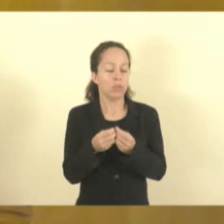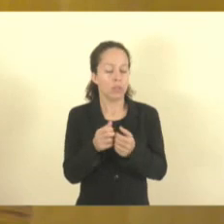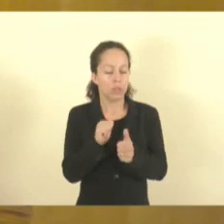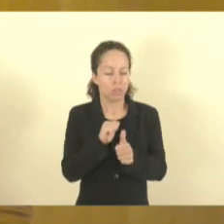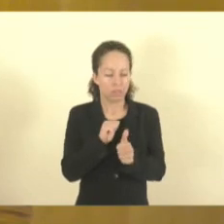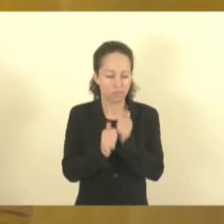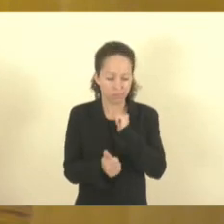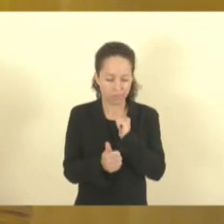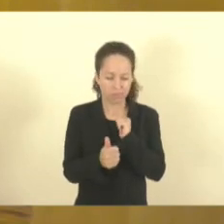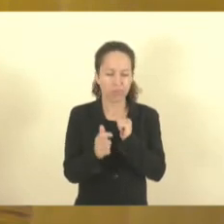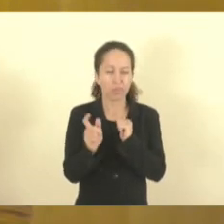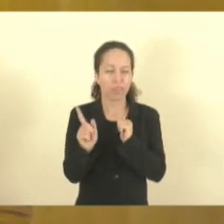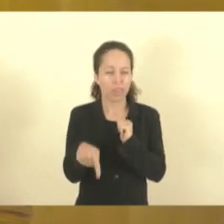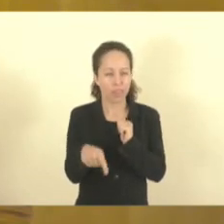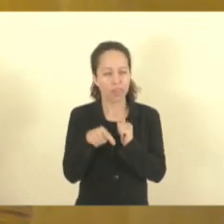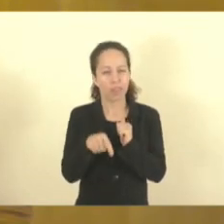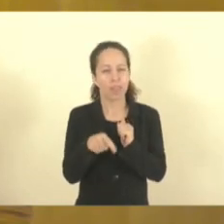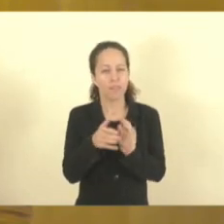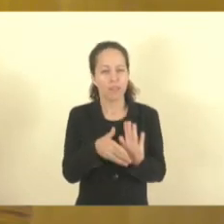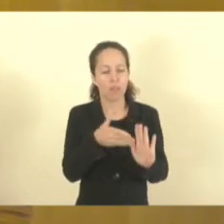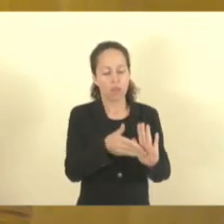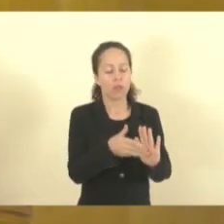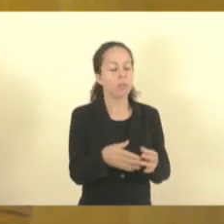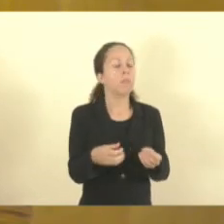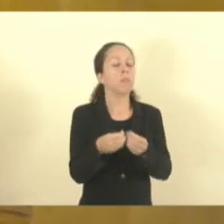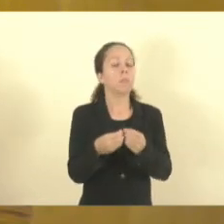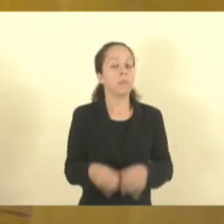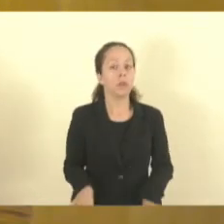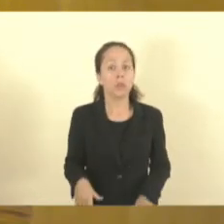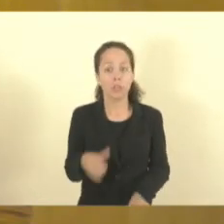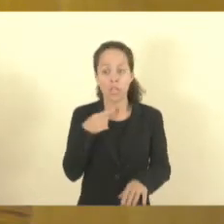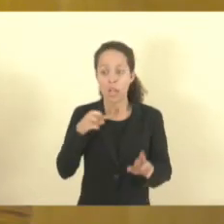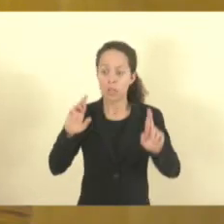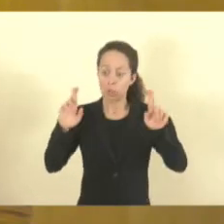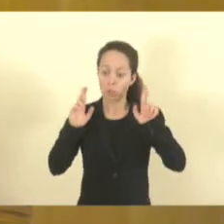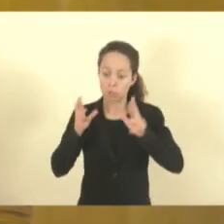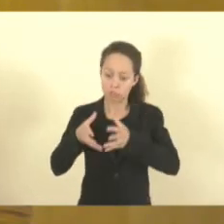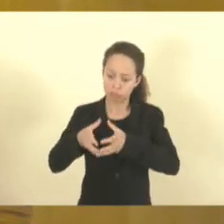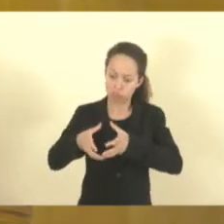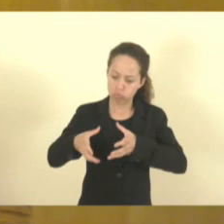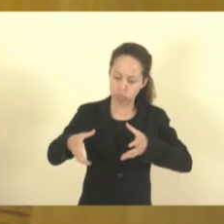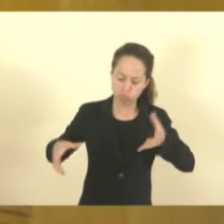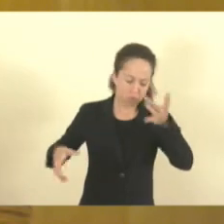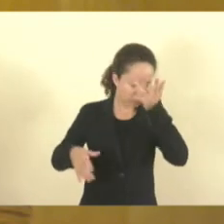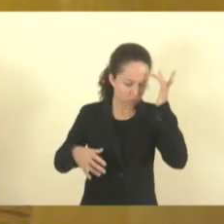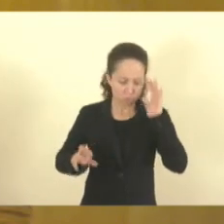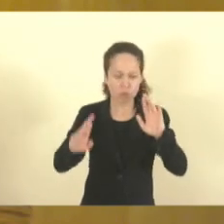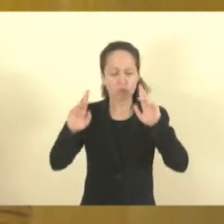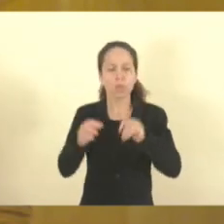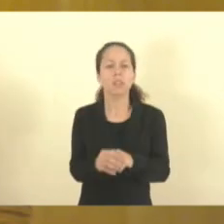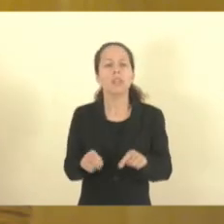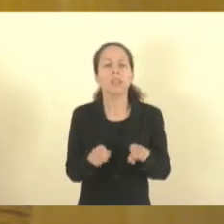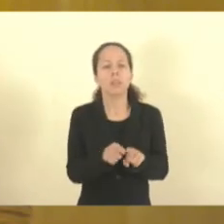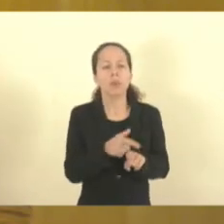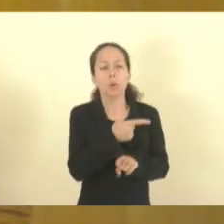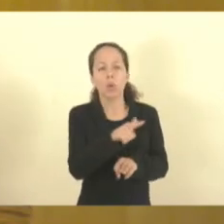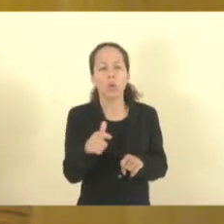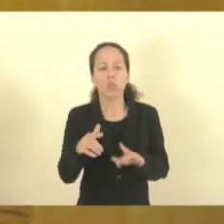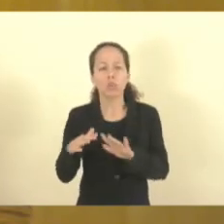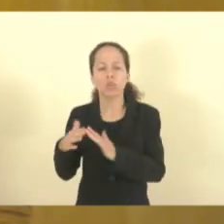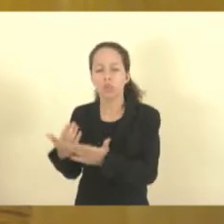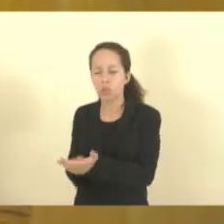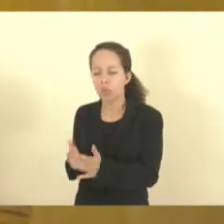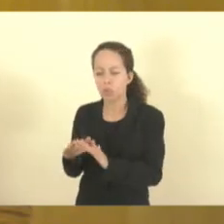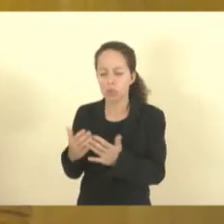torcida volumosa, querido no nosso estado, prejudicando as escolinhas que trabalham com vários jovens, inclusive